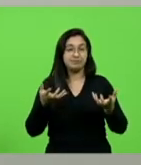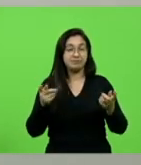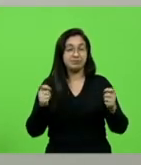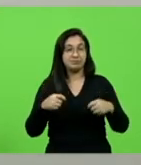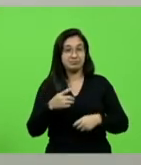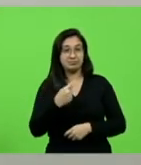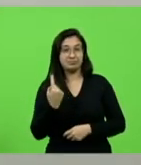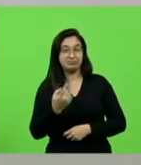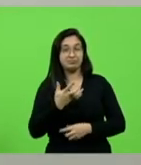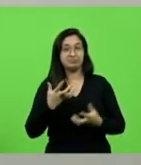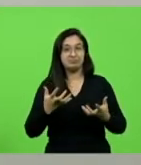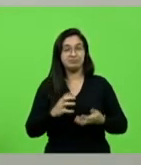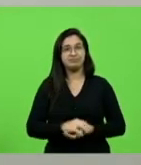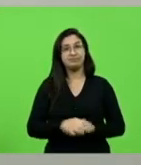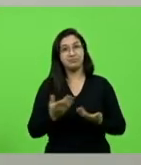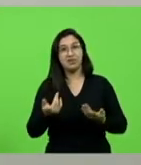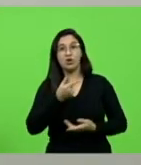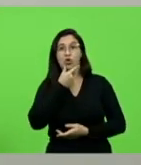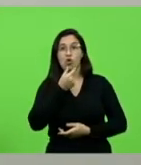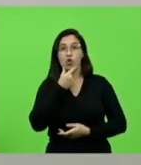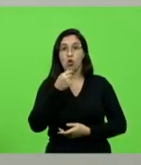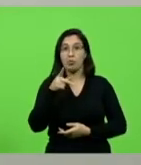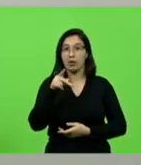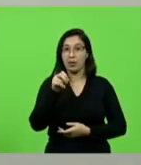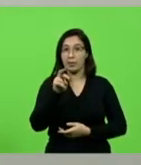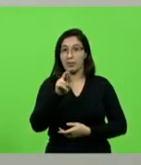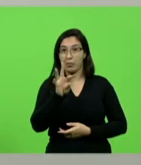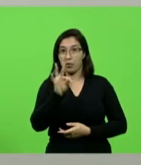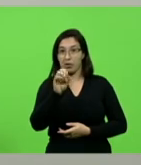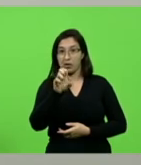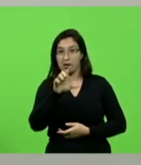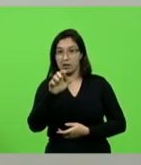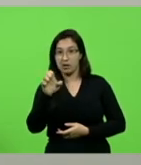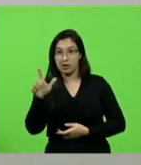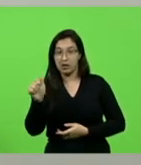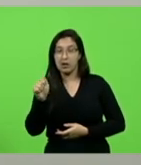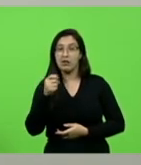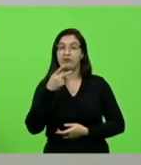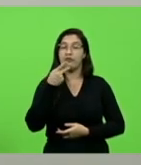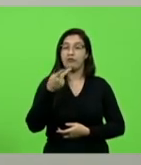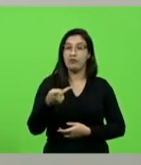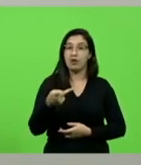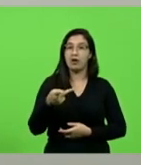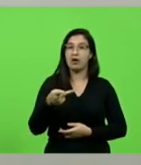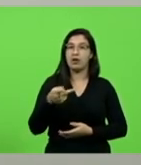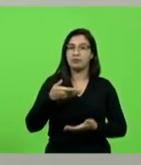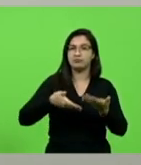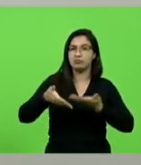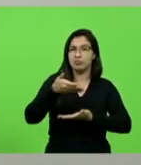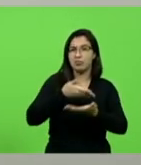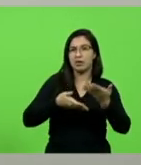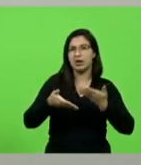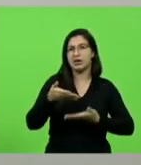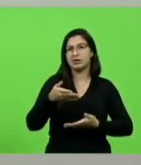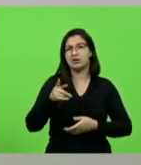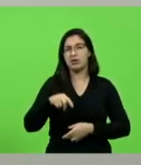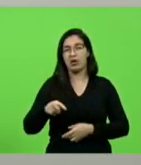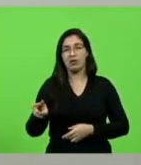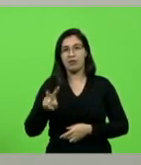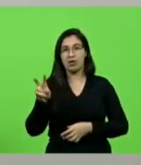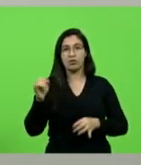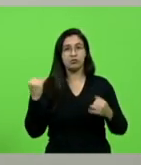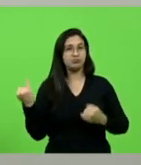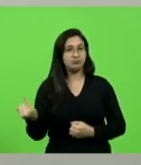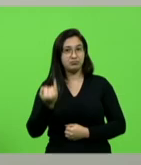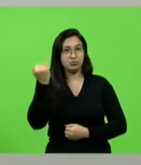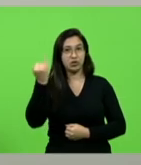o Cortella diz o seguinte, que a possibilidade da cooperação e a noção de cidadania são valores essenciais. E não é